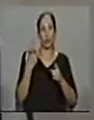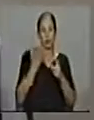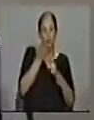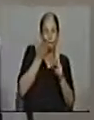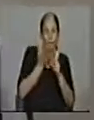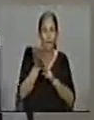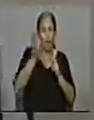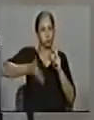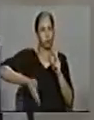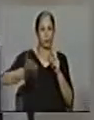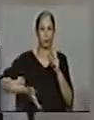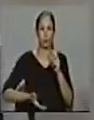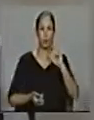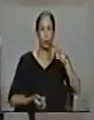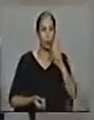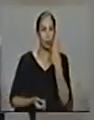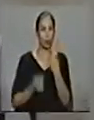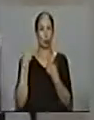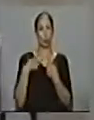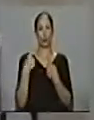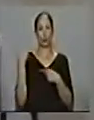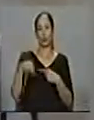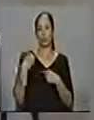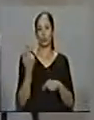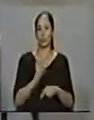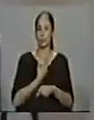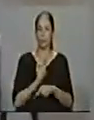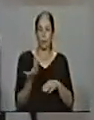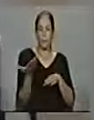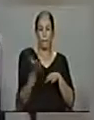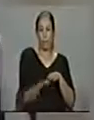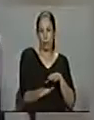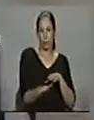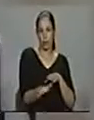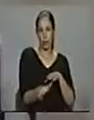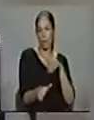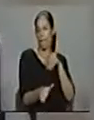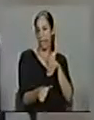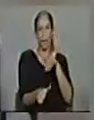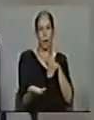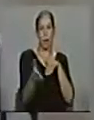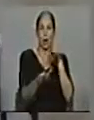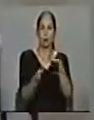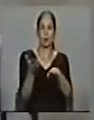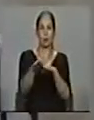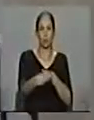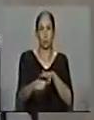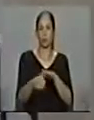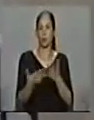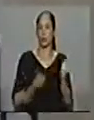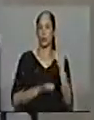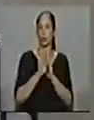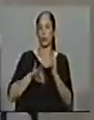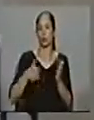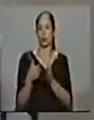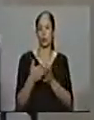passo e seguramente irão acontecer outros. O nosso objetivo é criar condições para que, independentemente do vínculo, quem trabalha